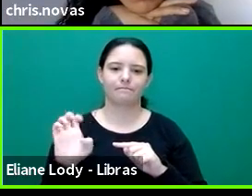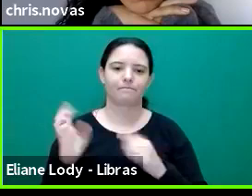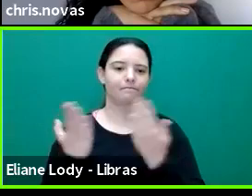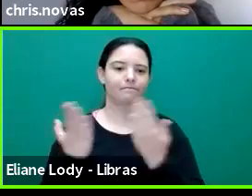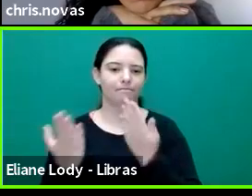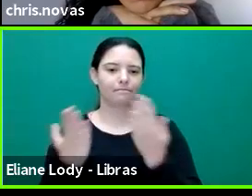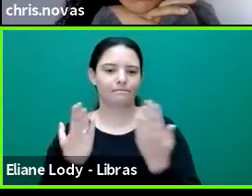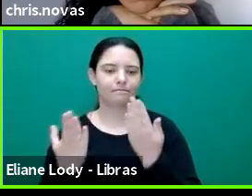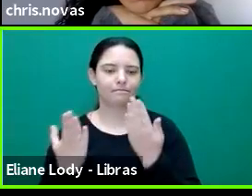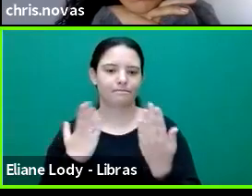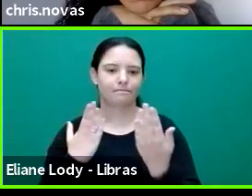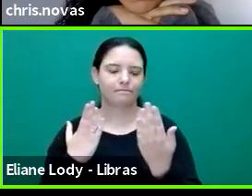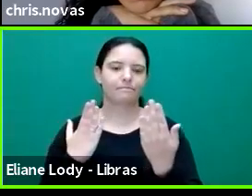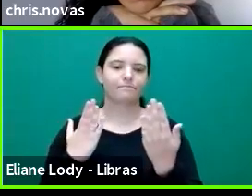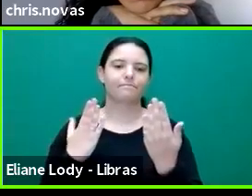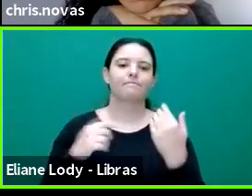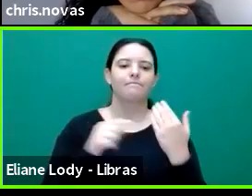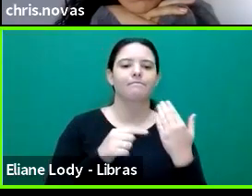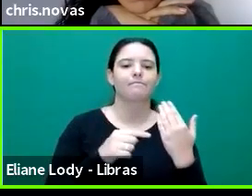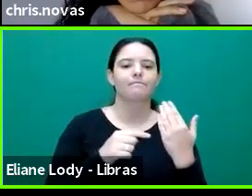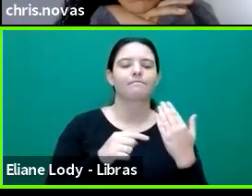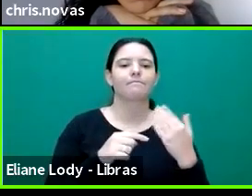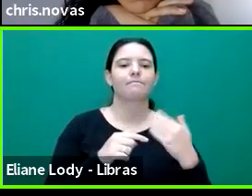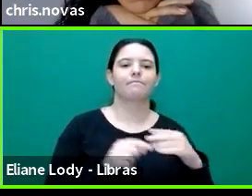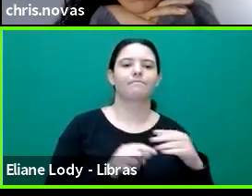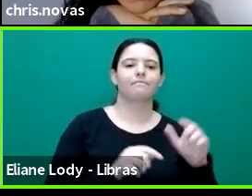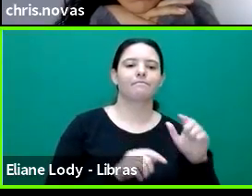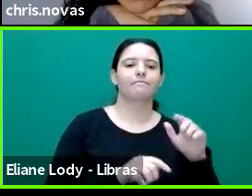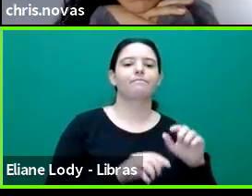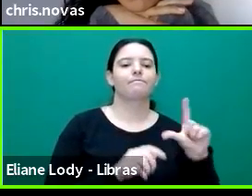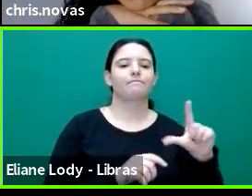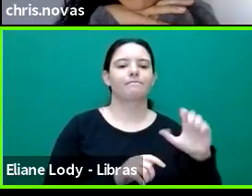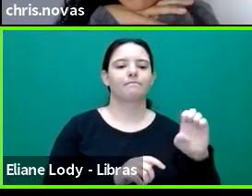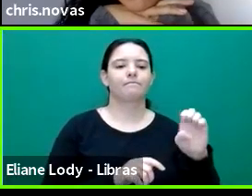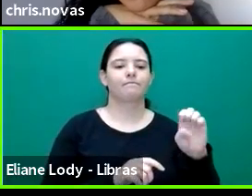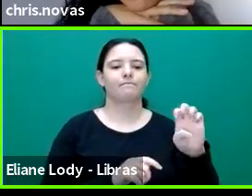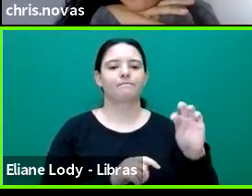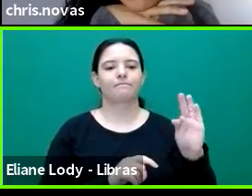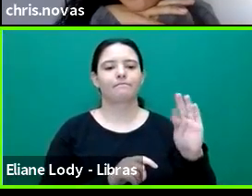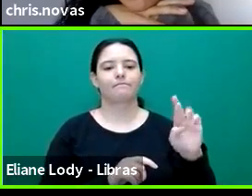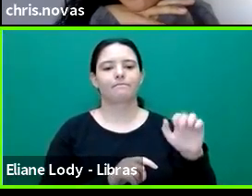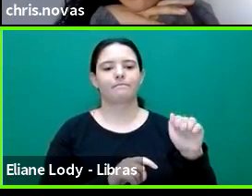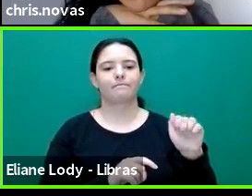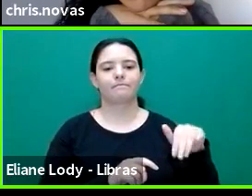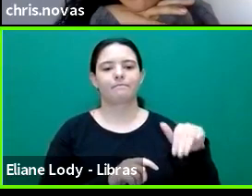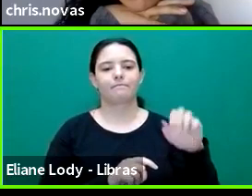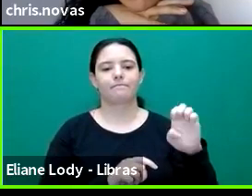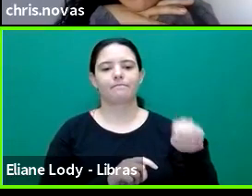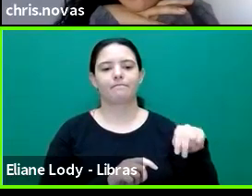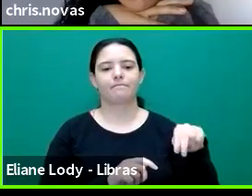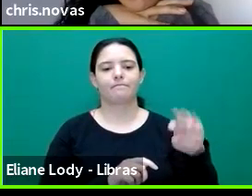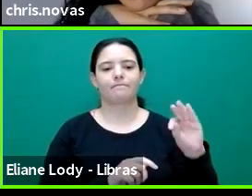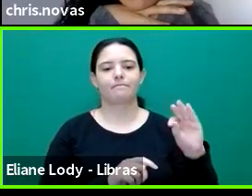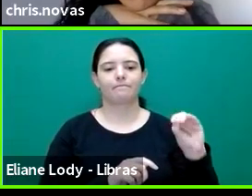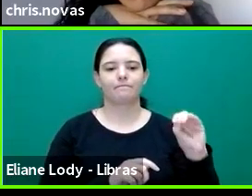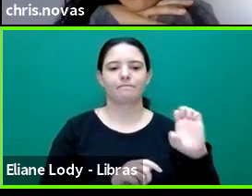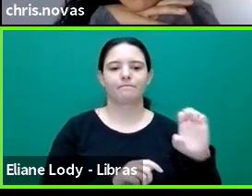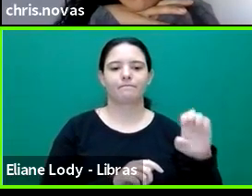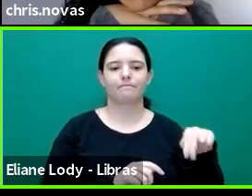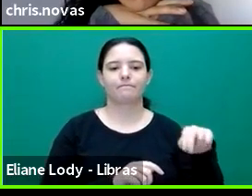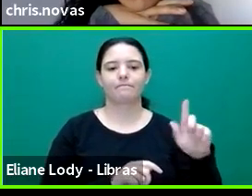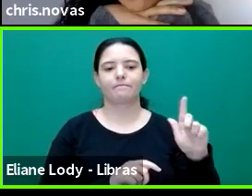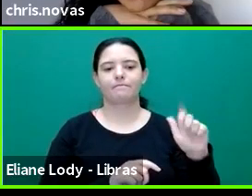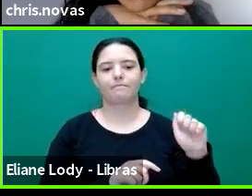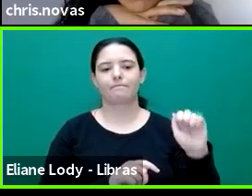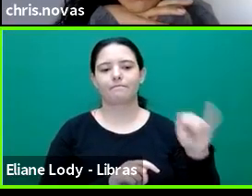-lo com os multiletramentos, com o multiletramento engajado, tendo em vista a